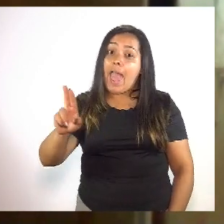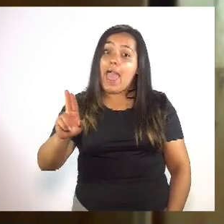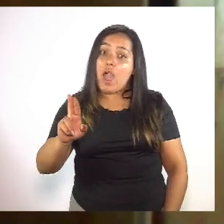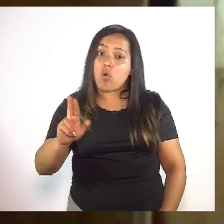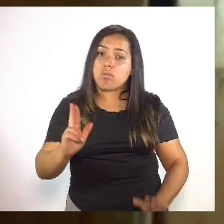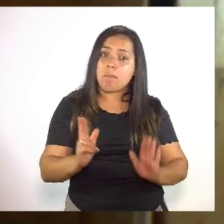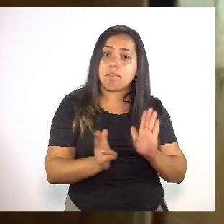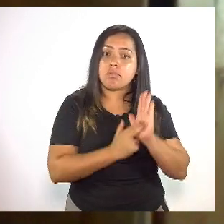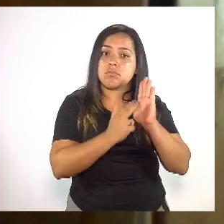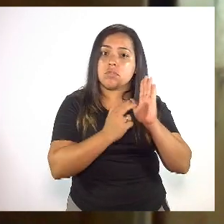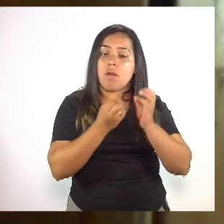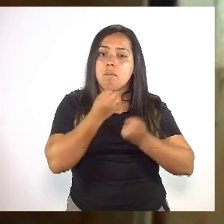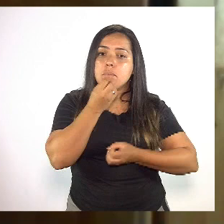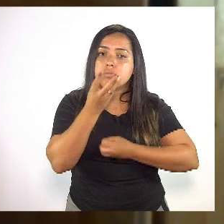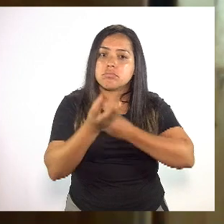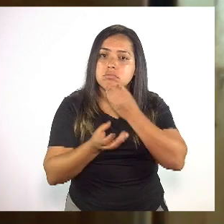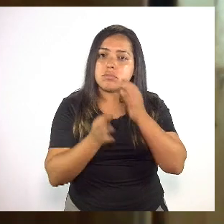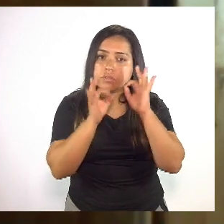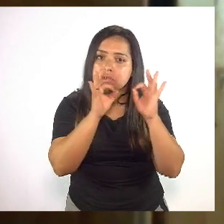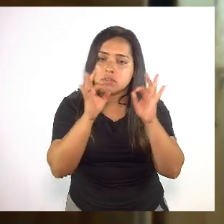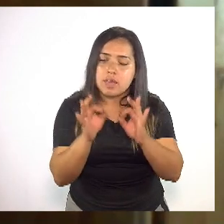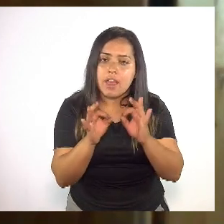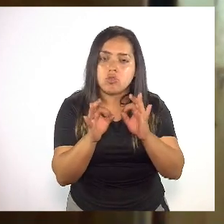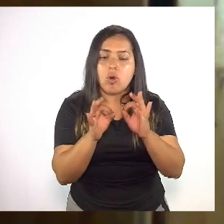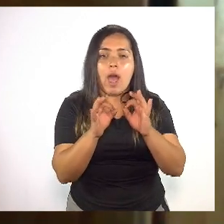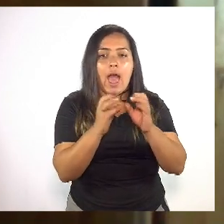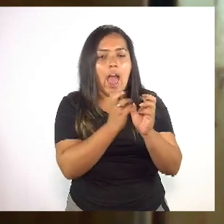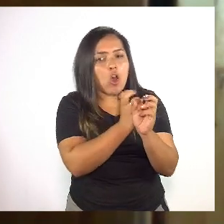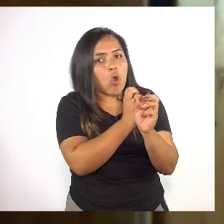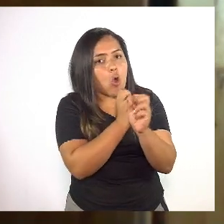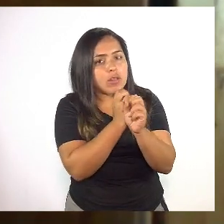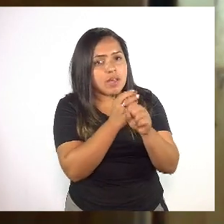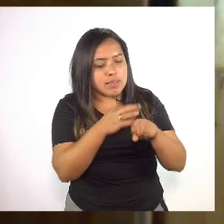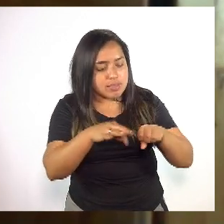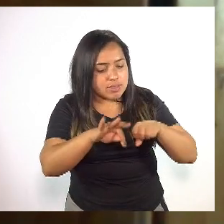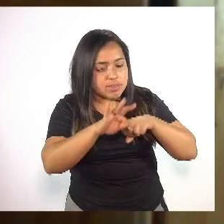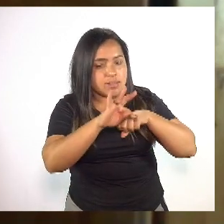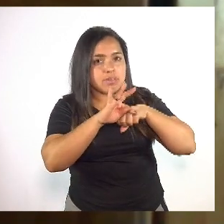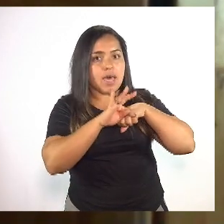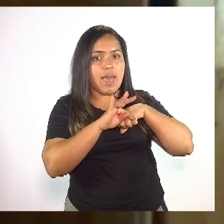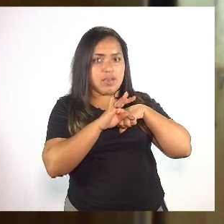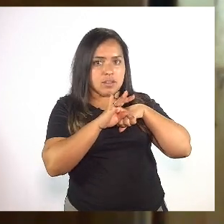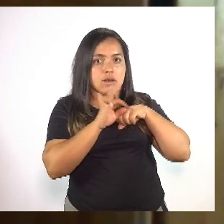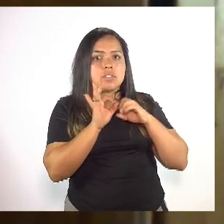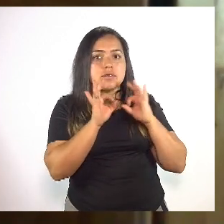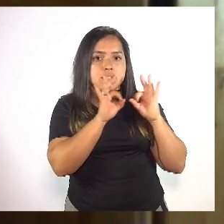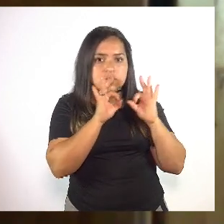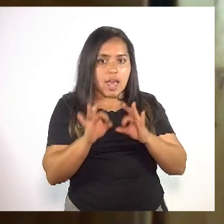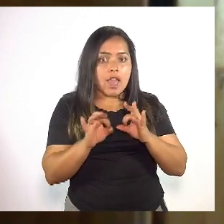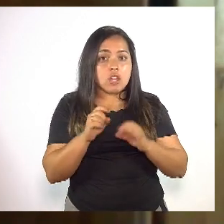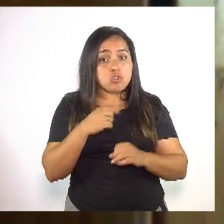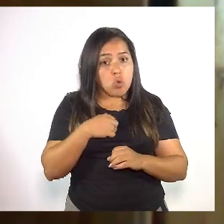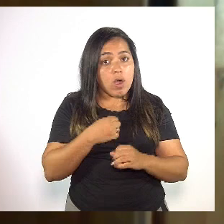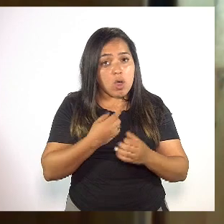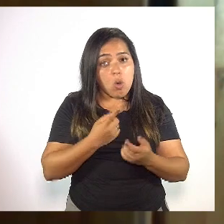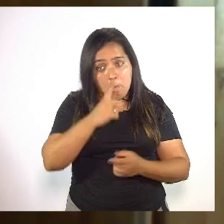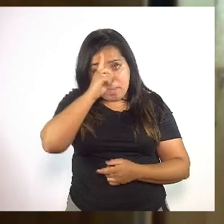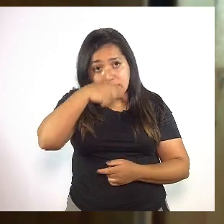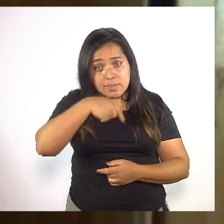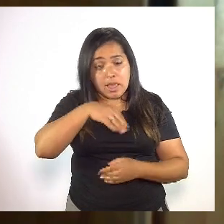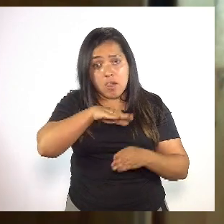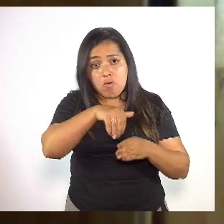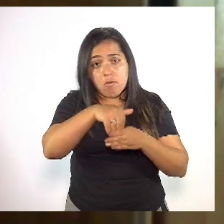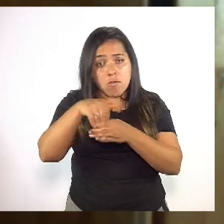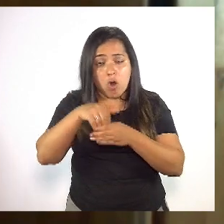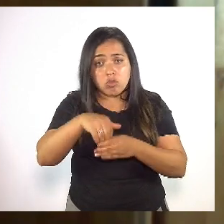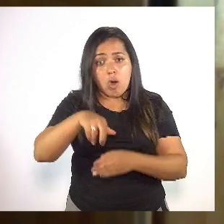Apesar da conta estar tecnicamente correta, eu emiti o voto pela reprovação. Porque como